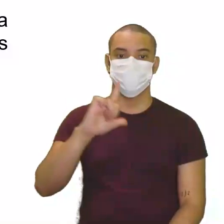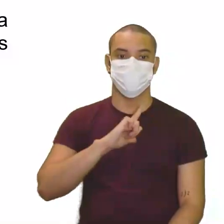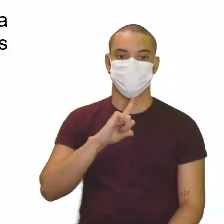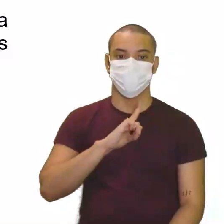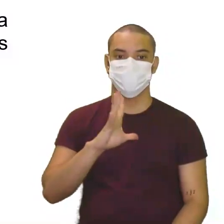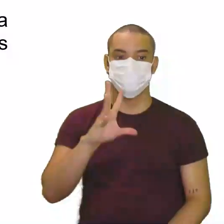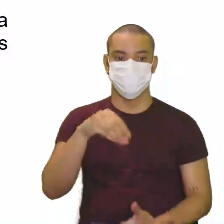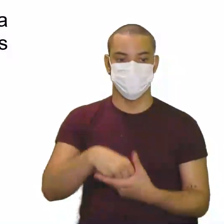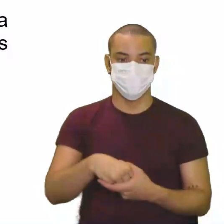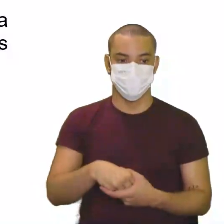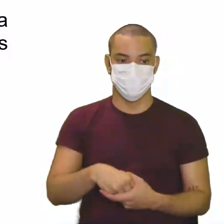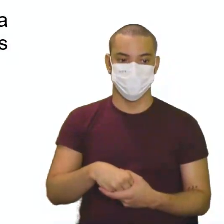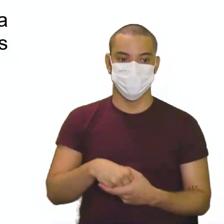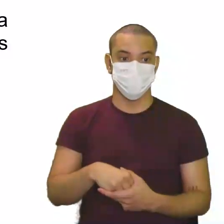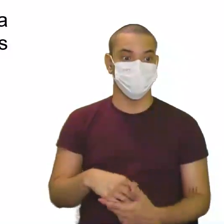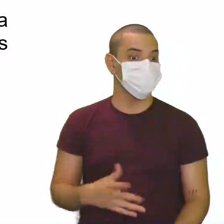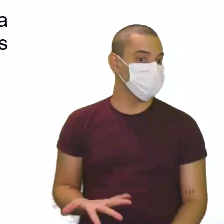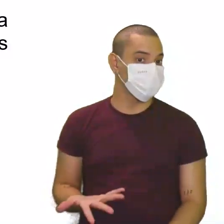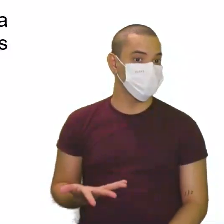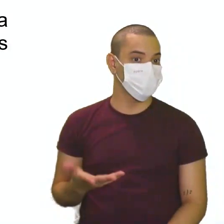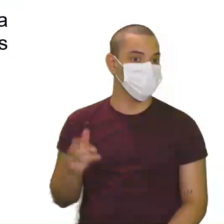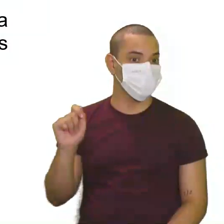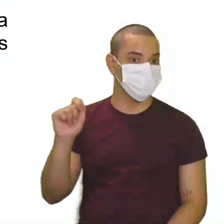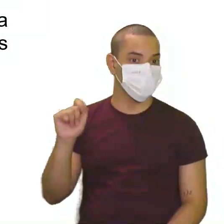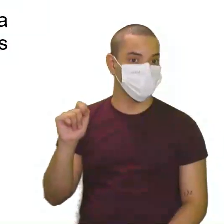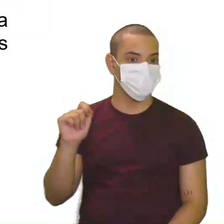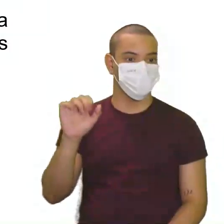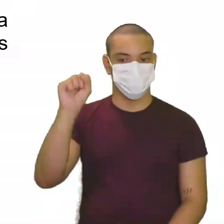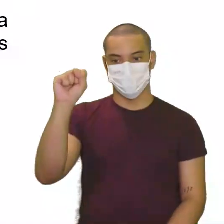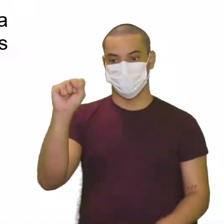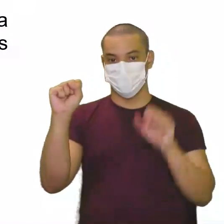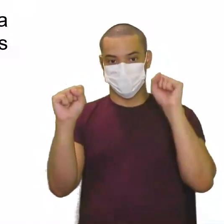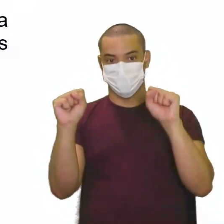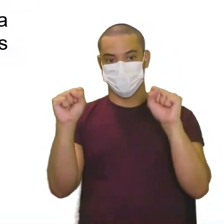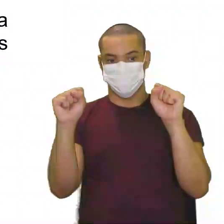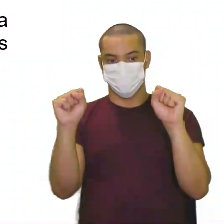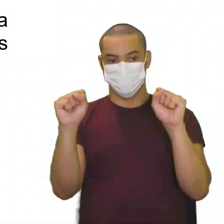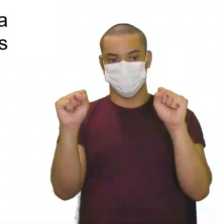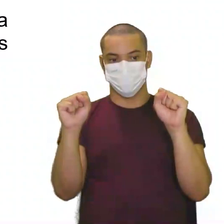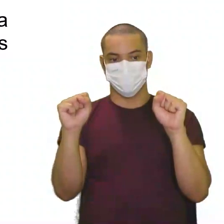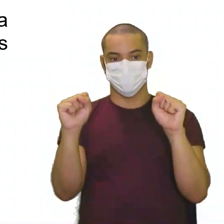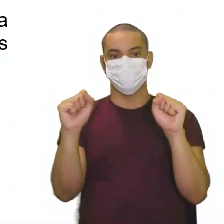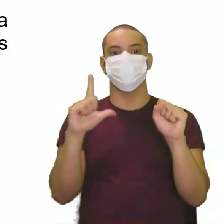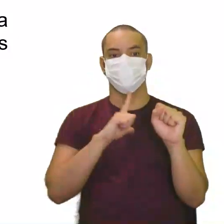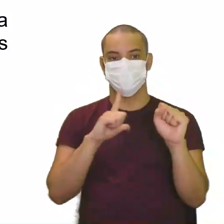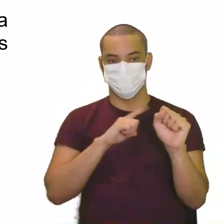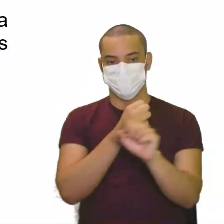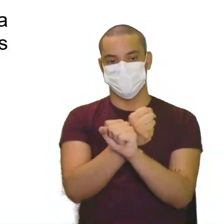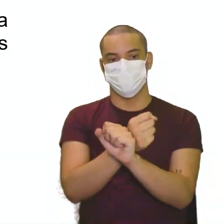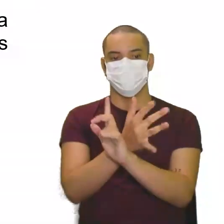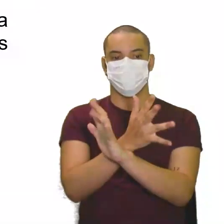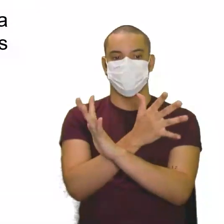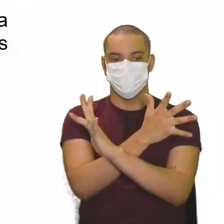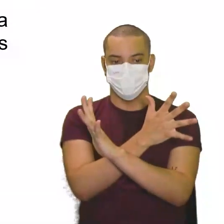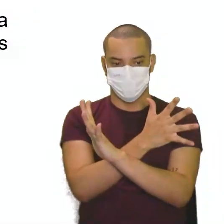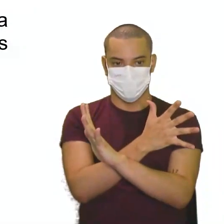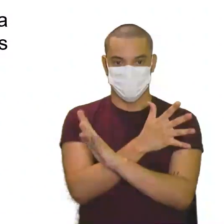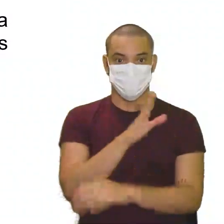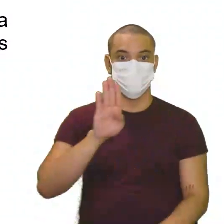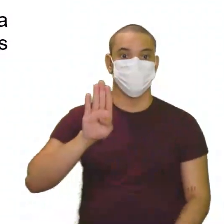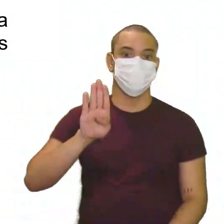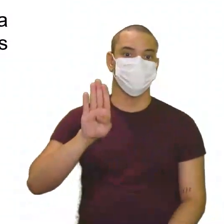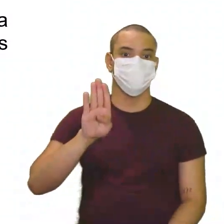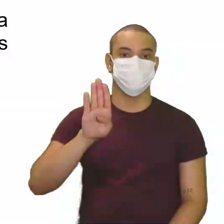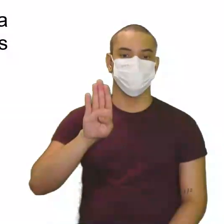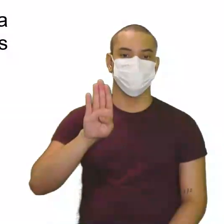que que tá perto na letra tá o que tu cônsul né pessoal então vou ter repulsão não letra B